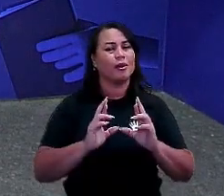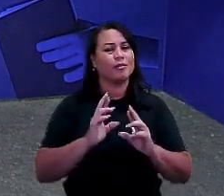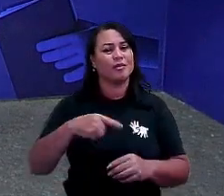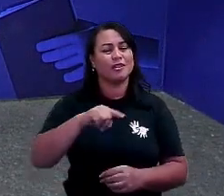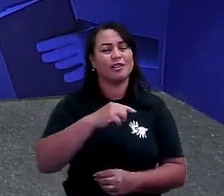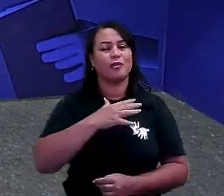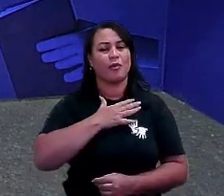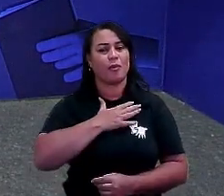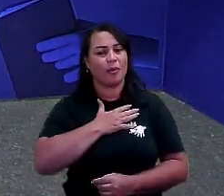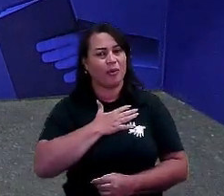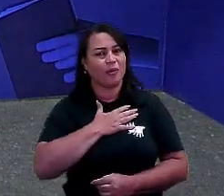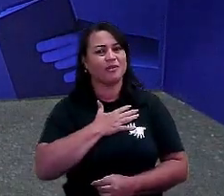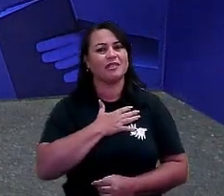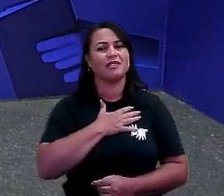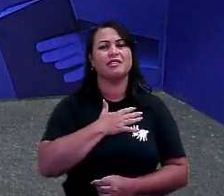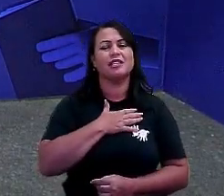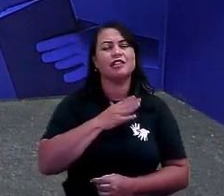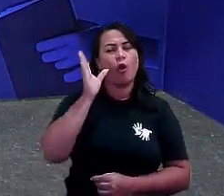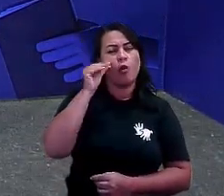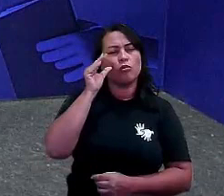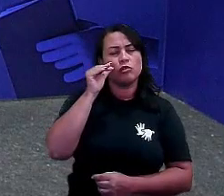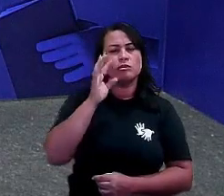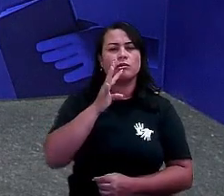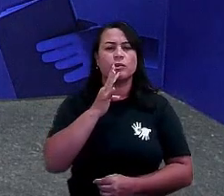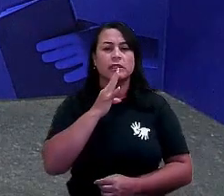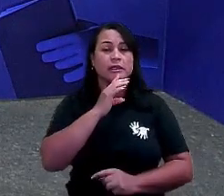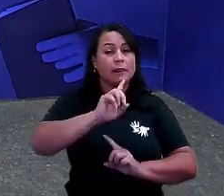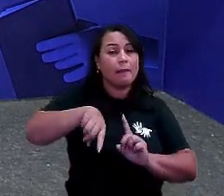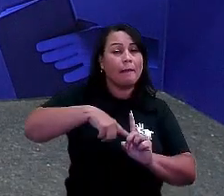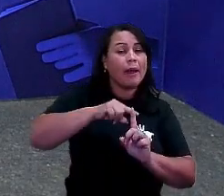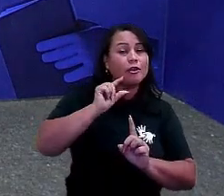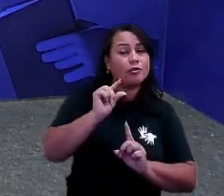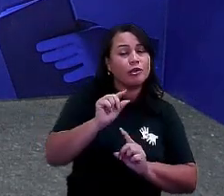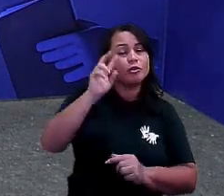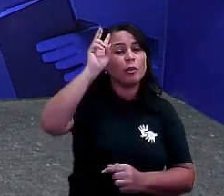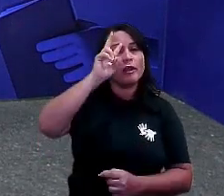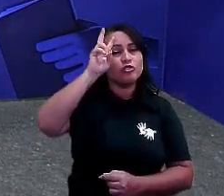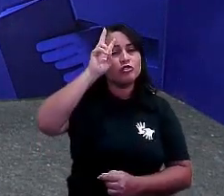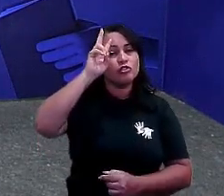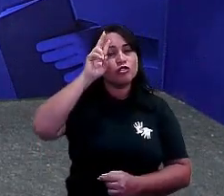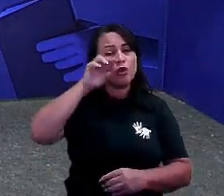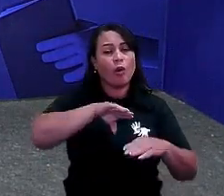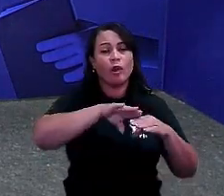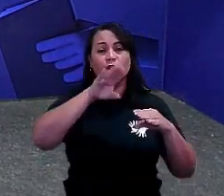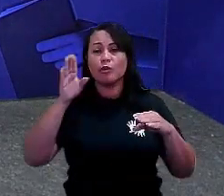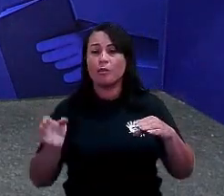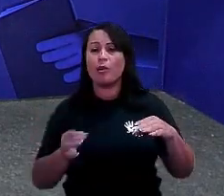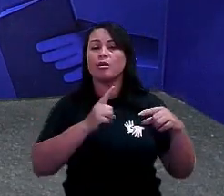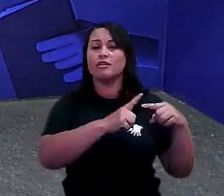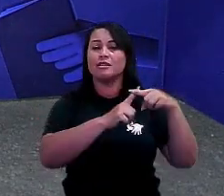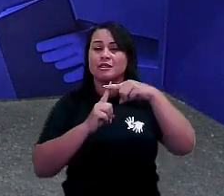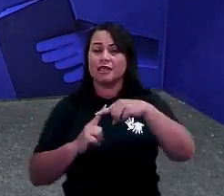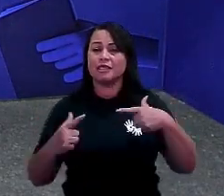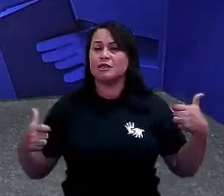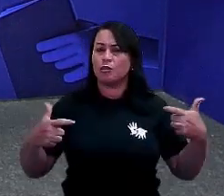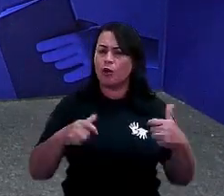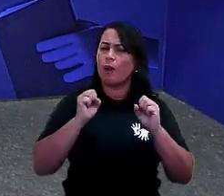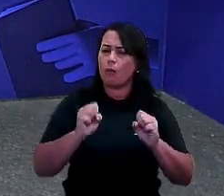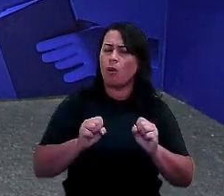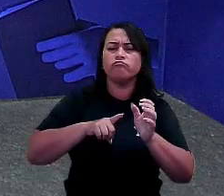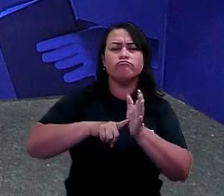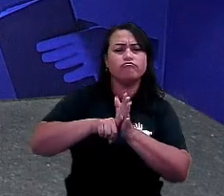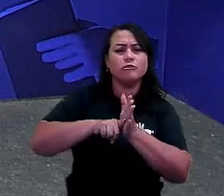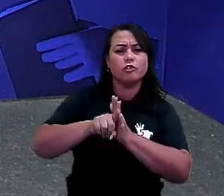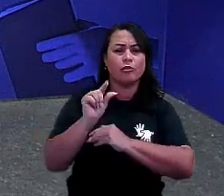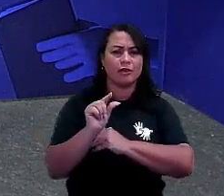que você tenha gostado e se ficou curioso para conhecer um pouquinho mais sobre a nossa história do Monte das Tabocas, é só você pesquisar um